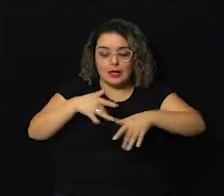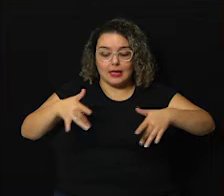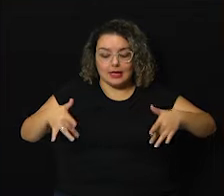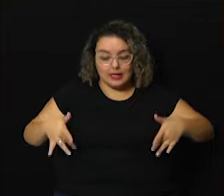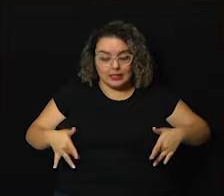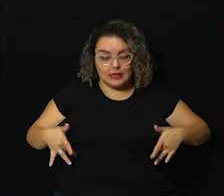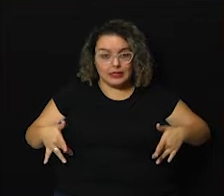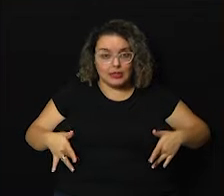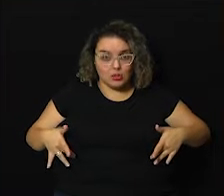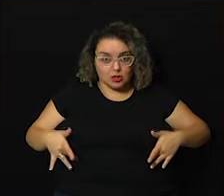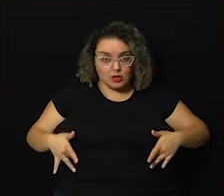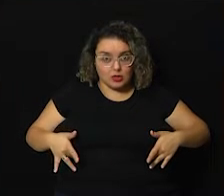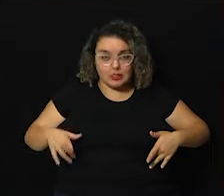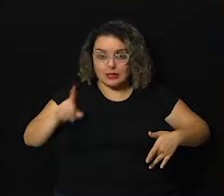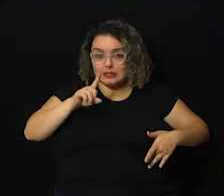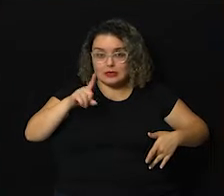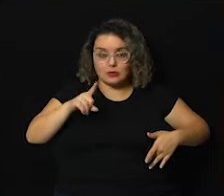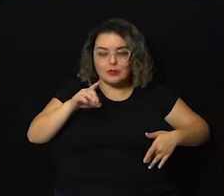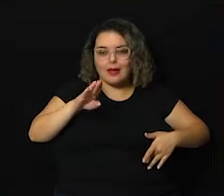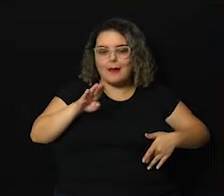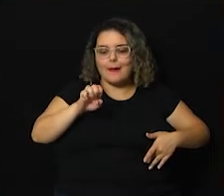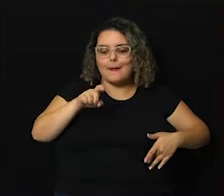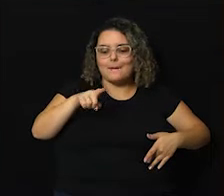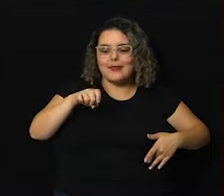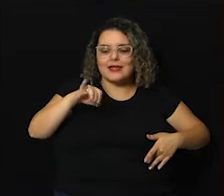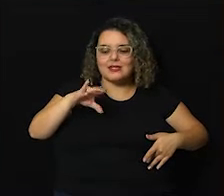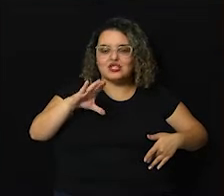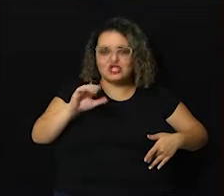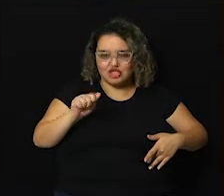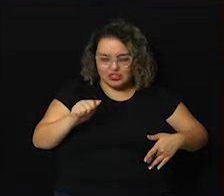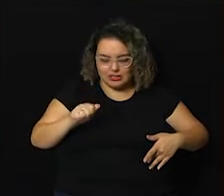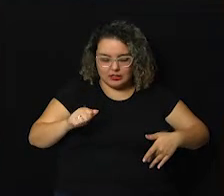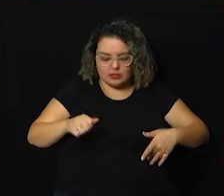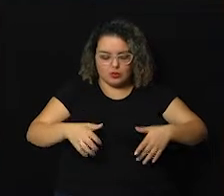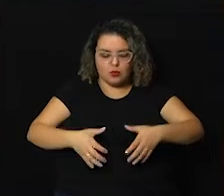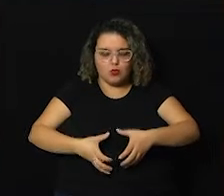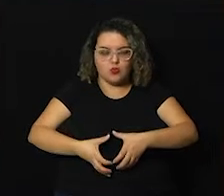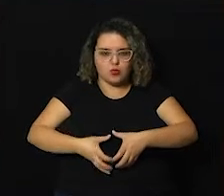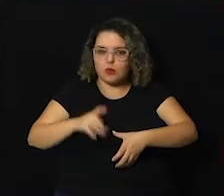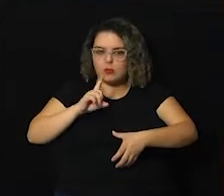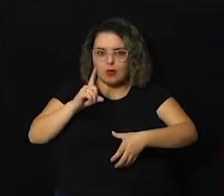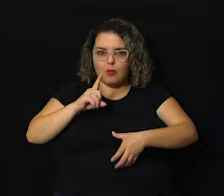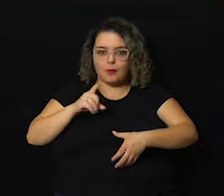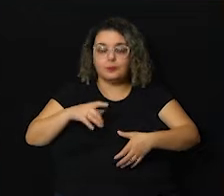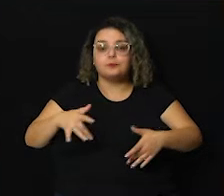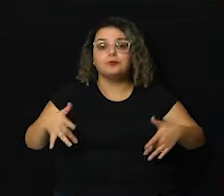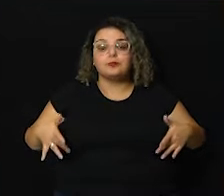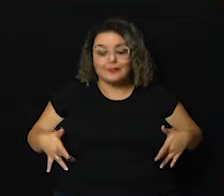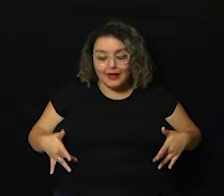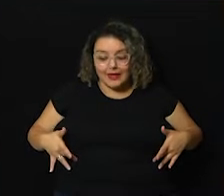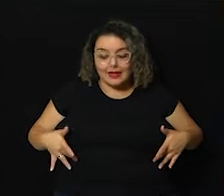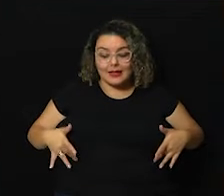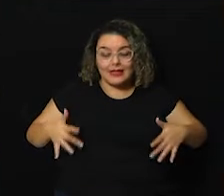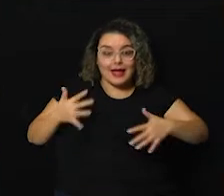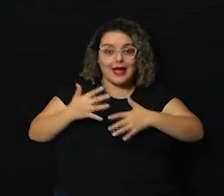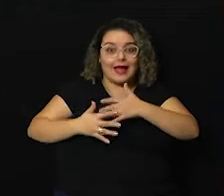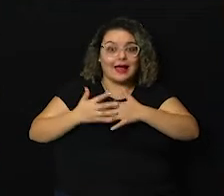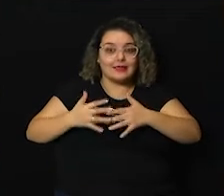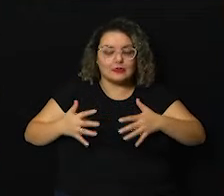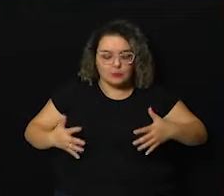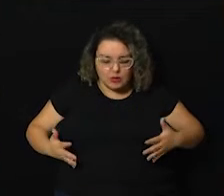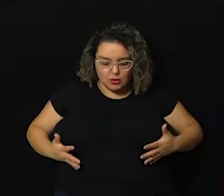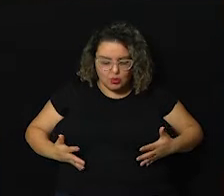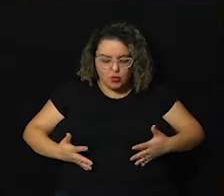urina, ele cresce no parênquima renal, né, dentro do tecido funcionante renal, e ele infiltra